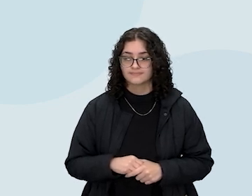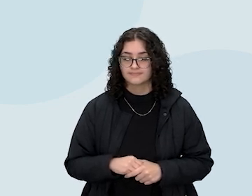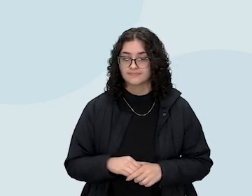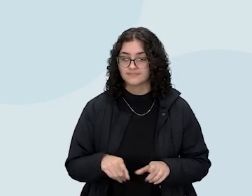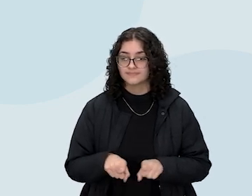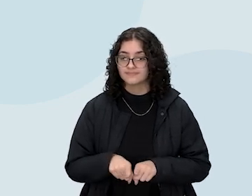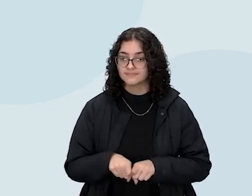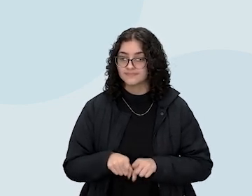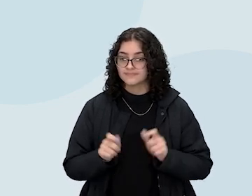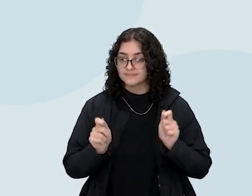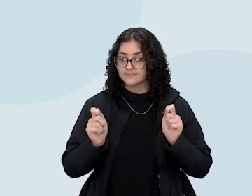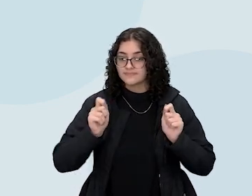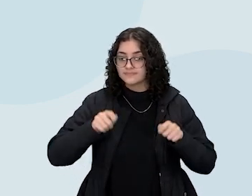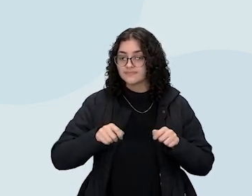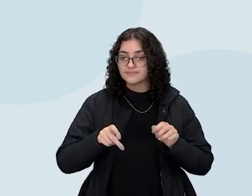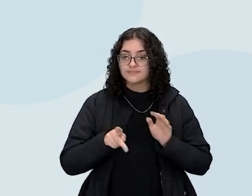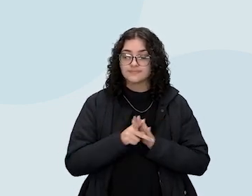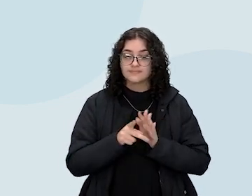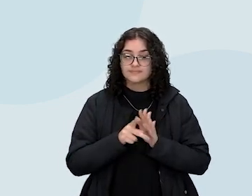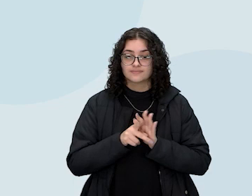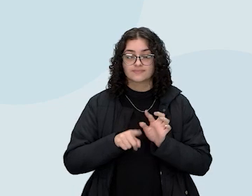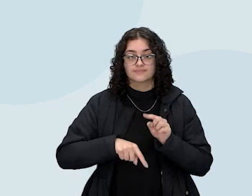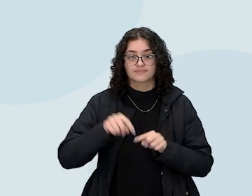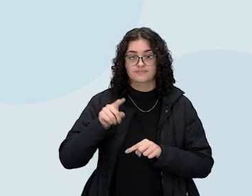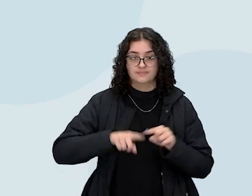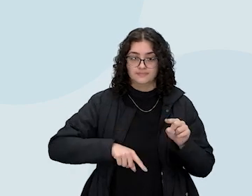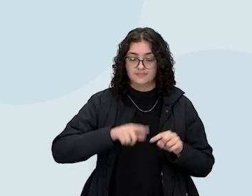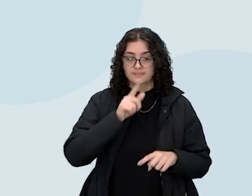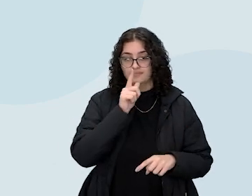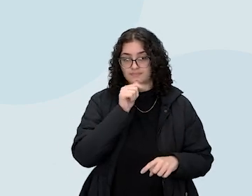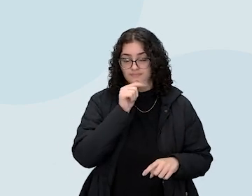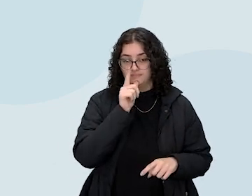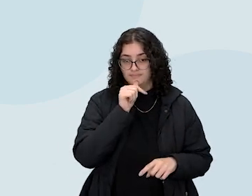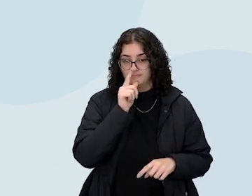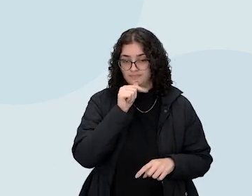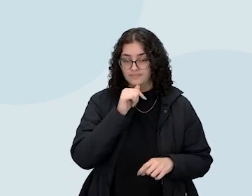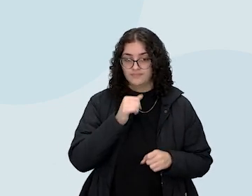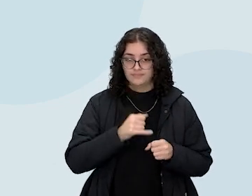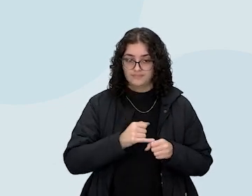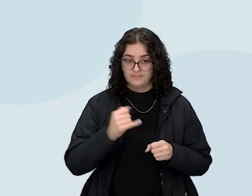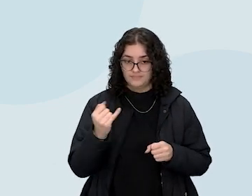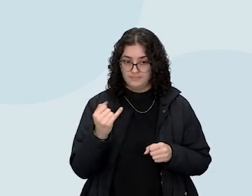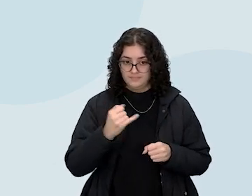também pode ser conhecido como produto iônico da água, tá certo?